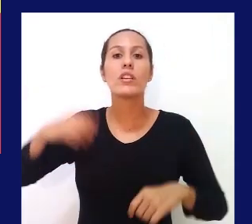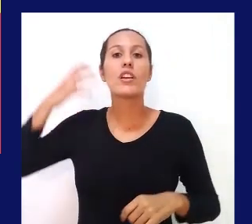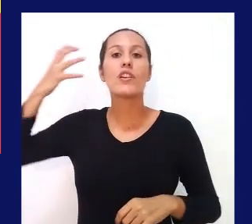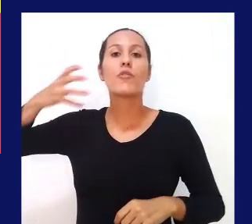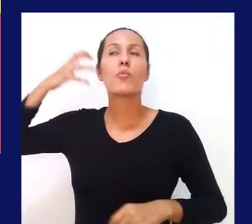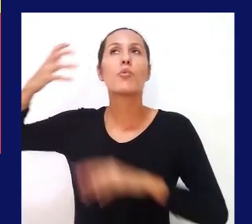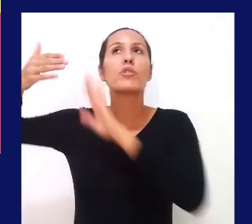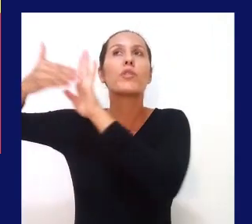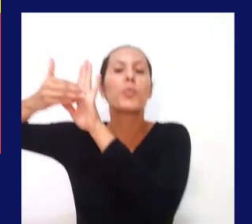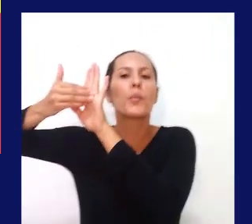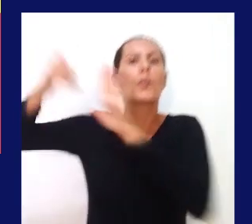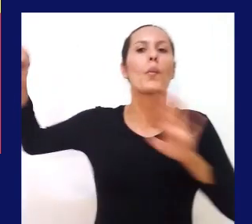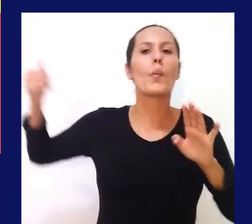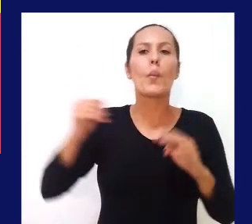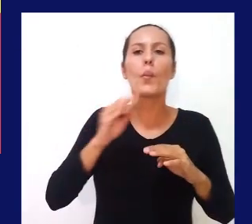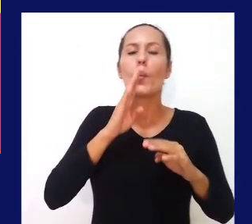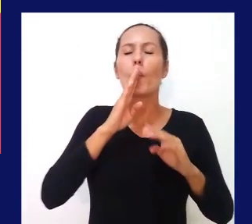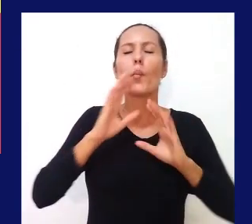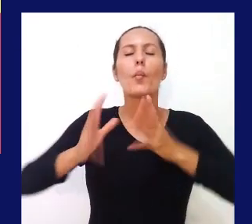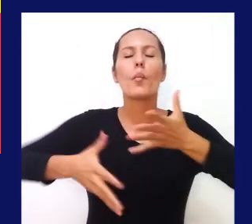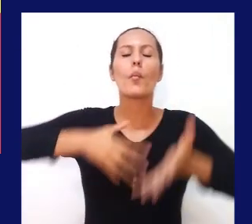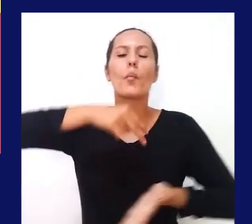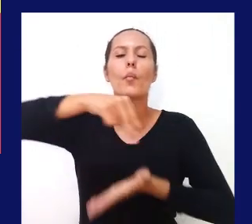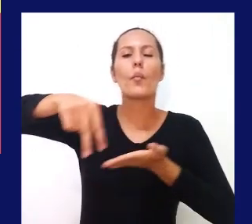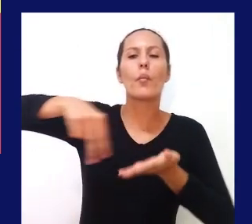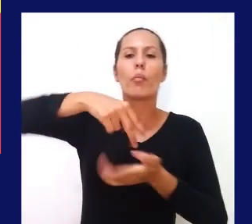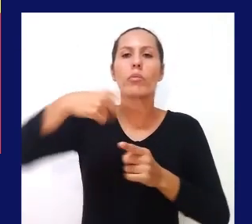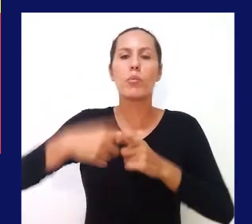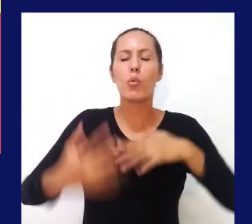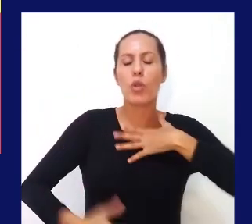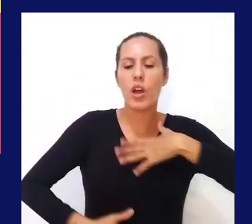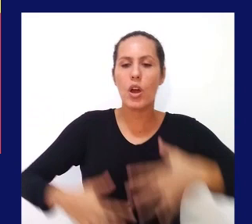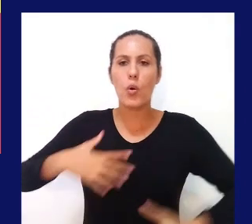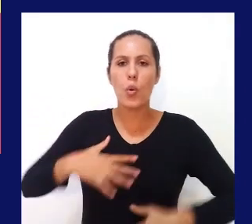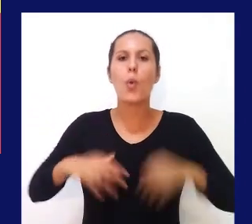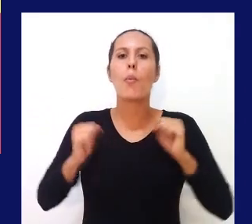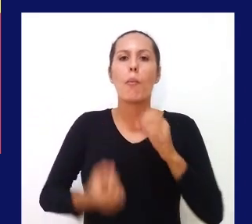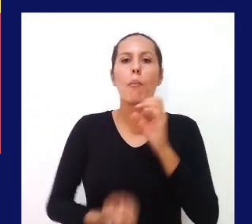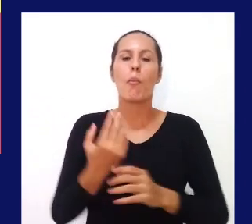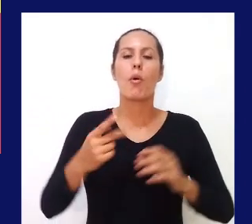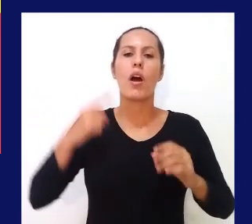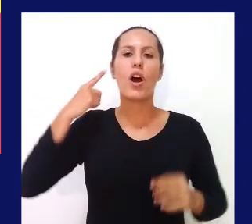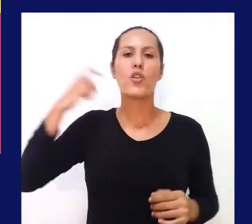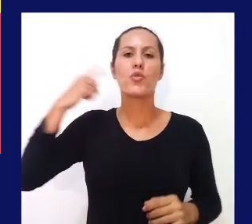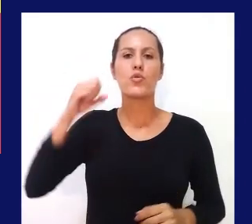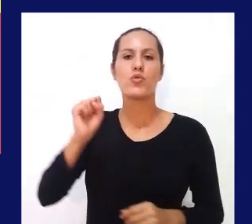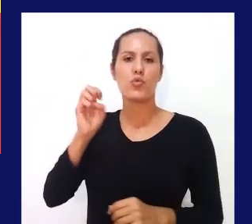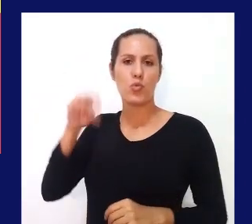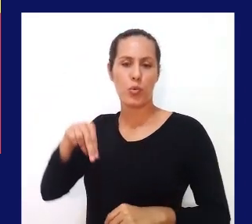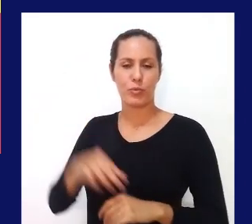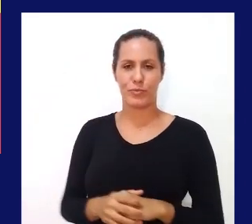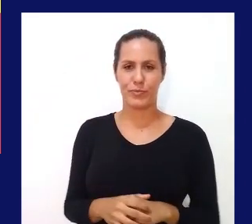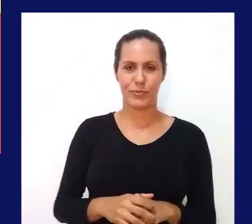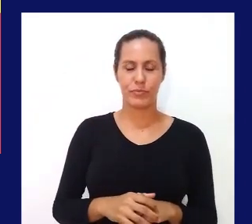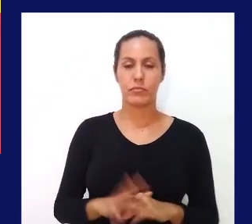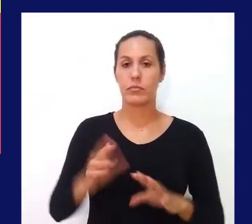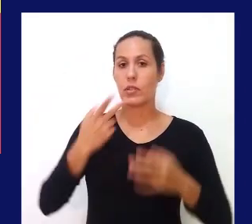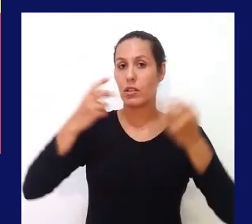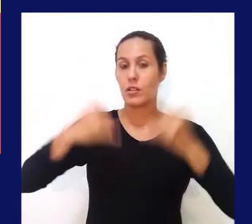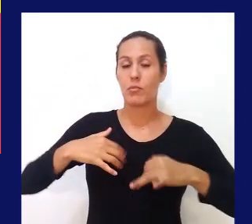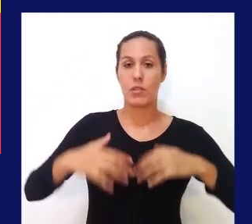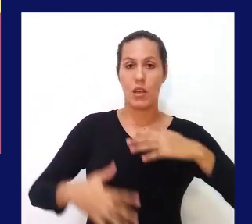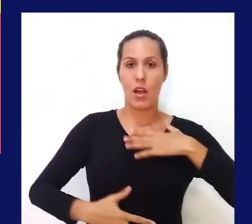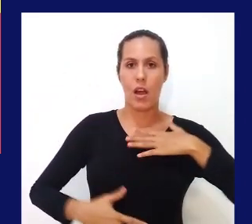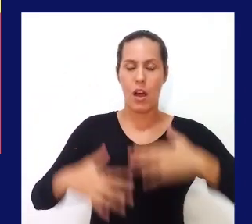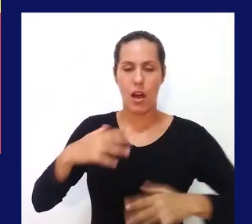possível dançar sem o seu apoio musical. Por quê? Porque a gente faz sons com o próprio corpo. A professora Jussara Barros diz que a dança